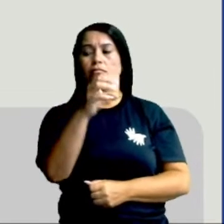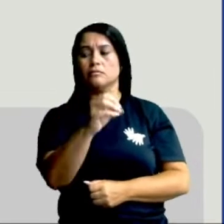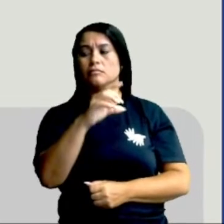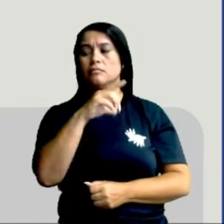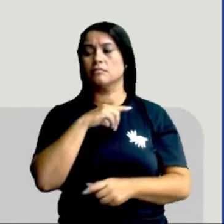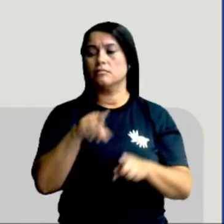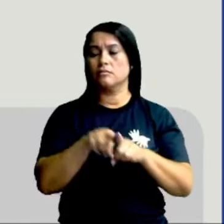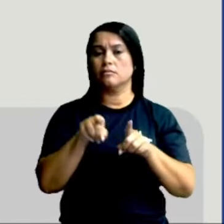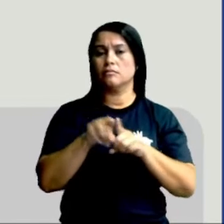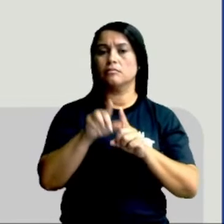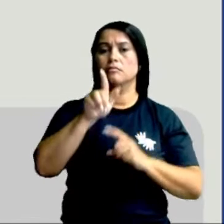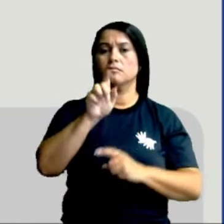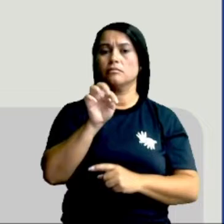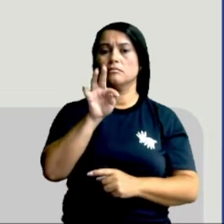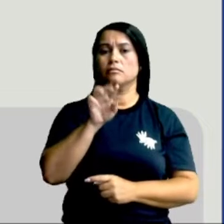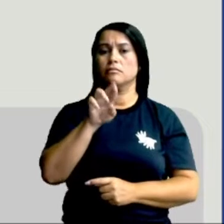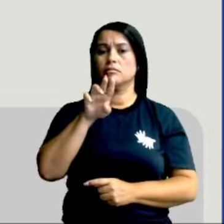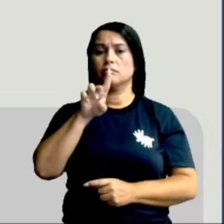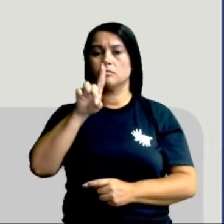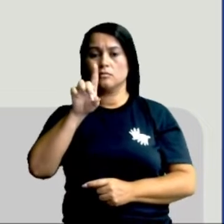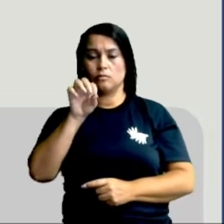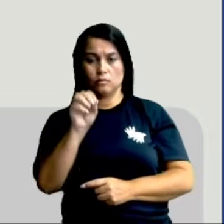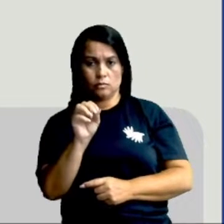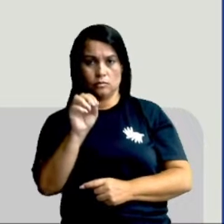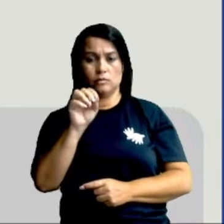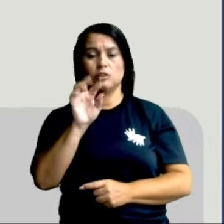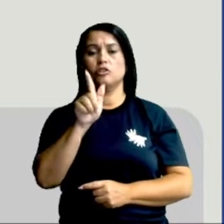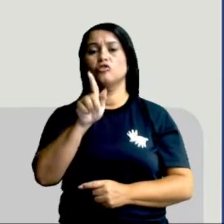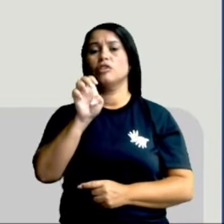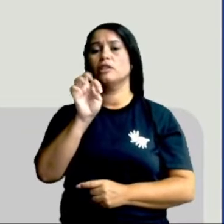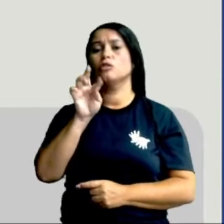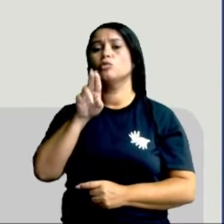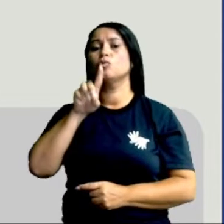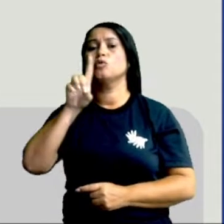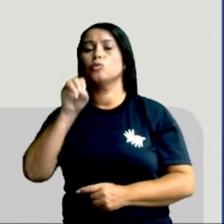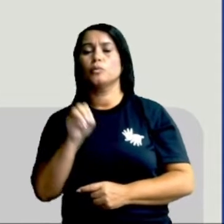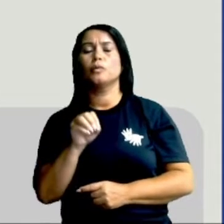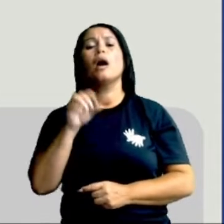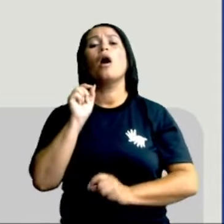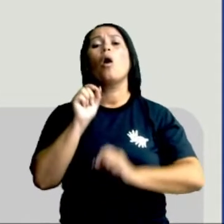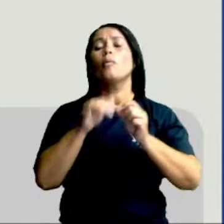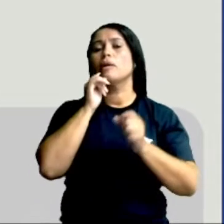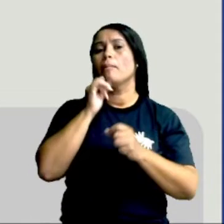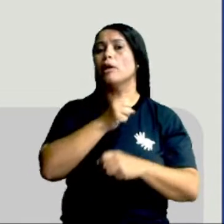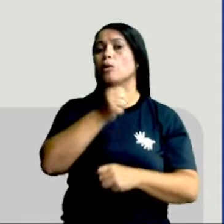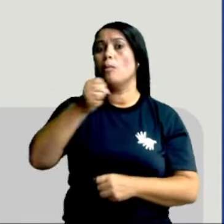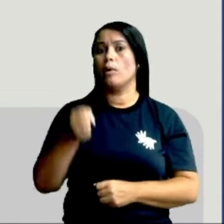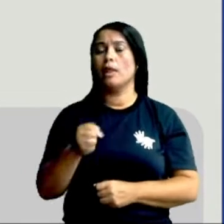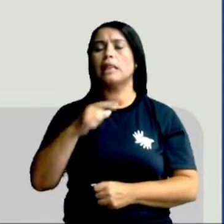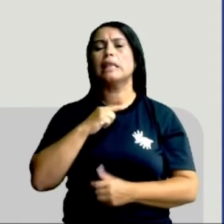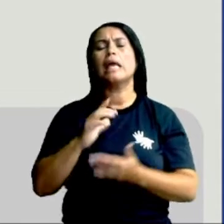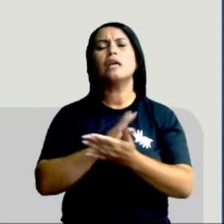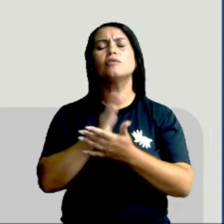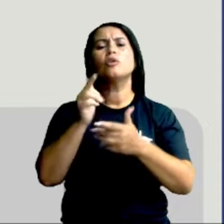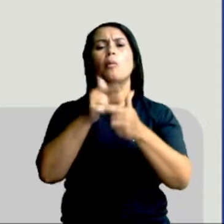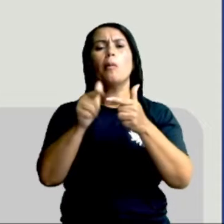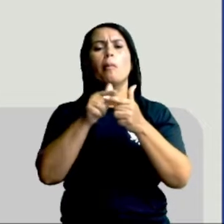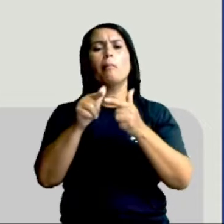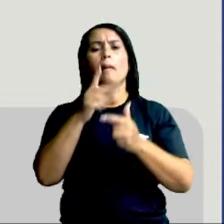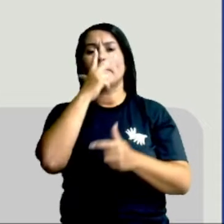de Getúlio Vargas ao poder. Até então, a questão social era tratada como um problema de polícia.